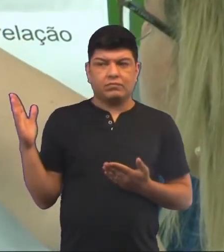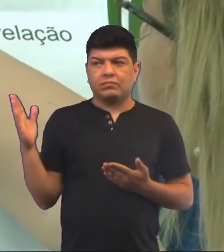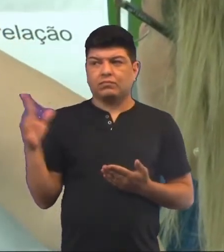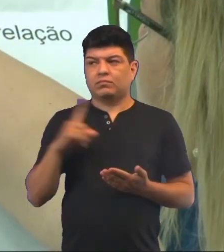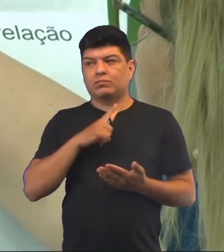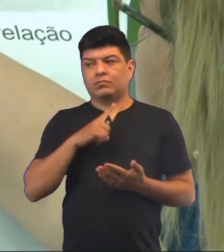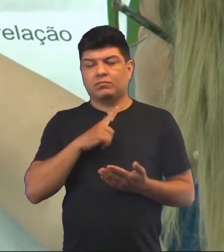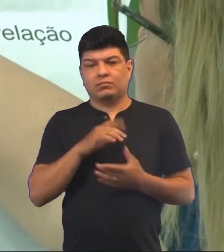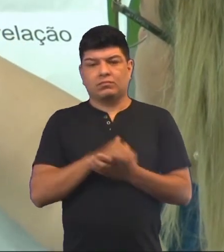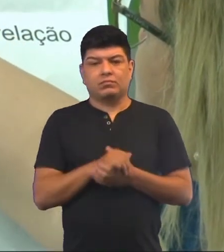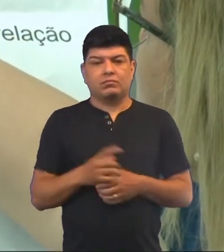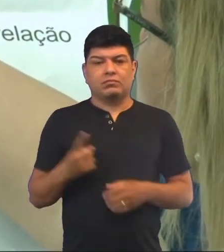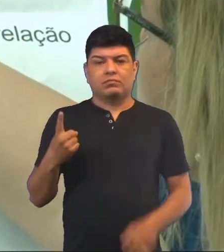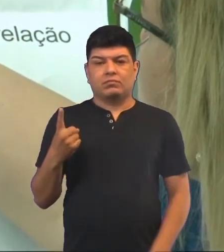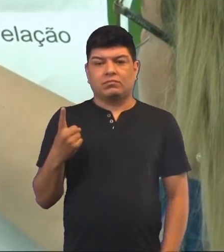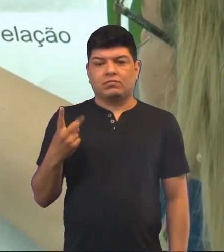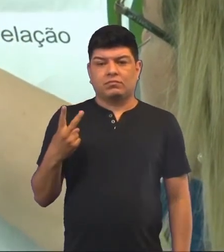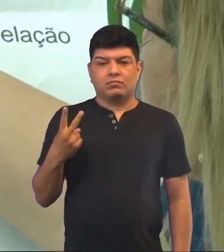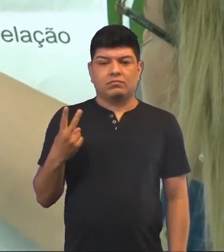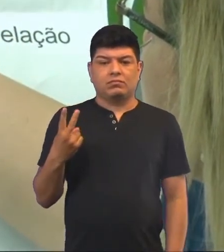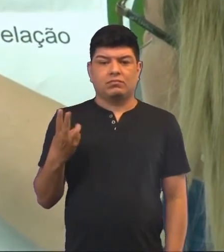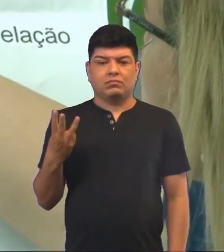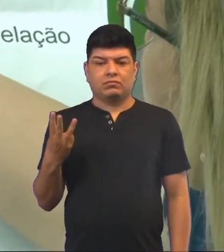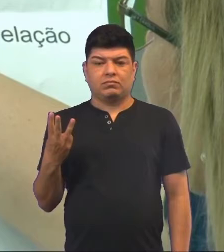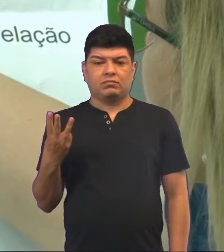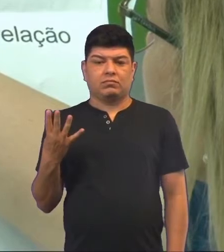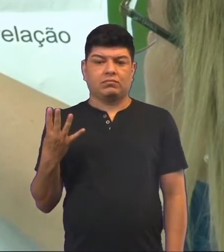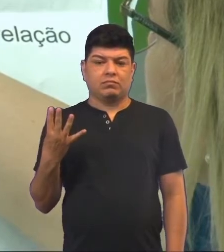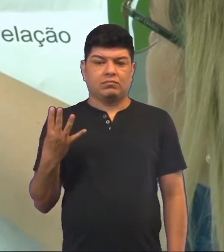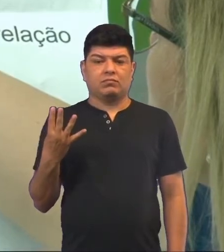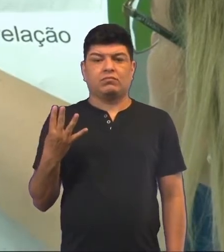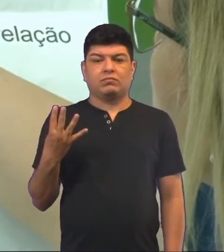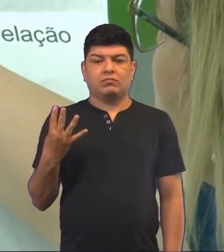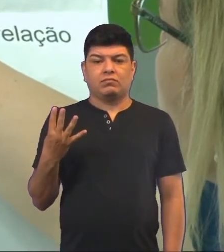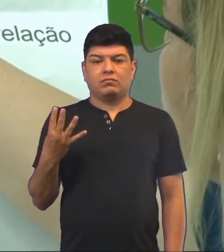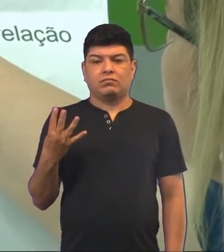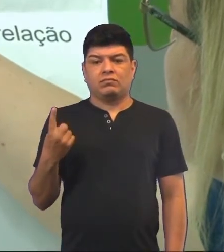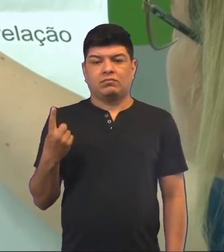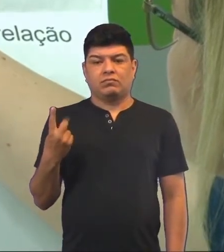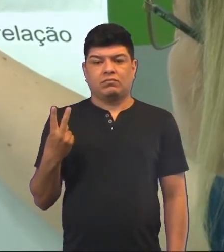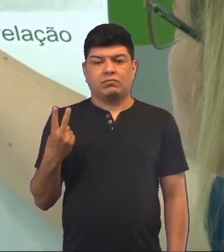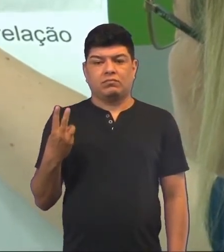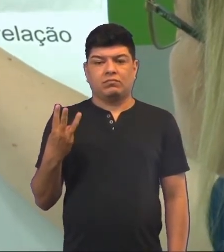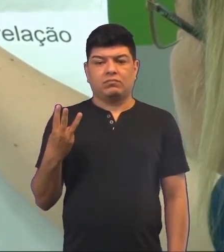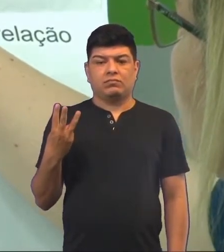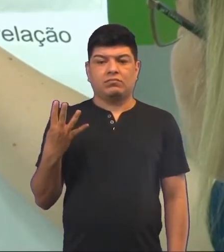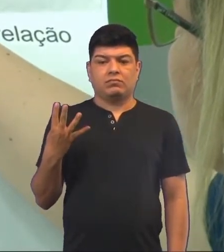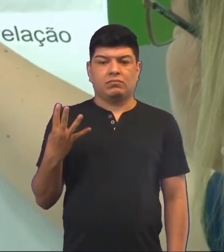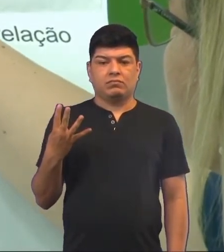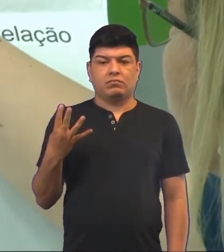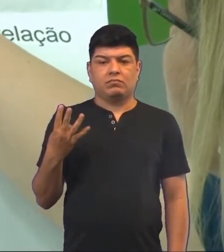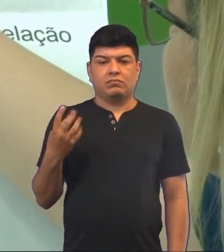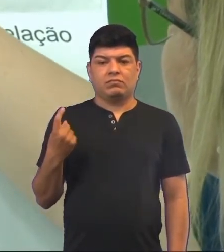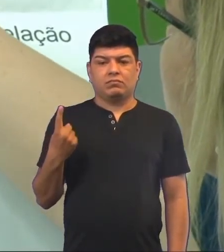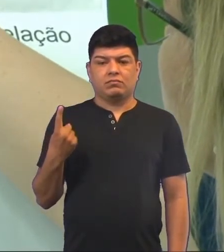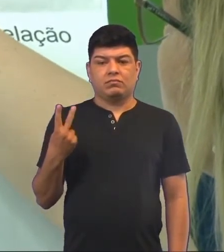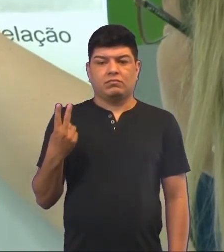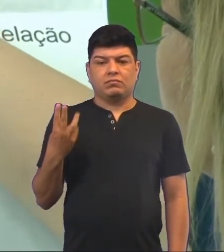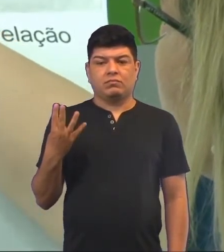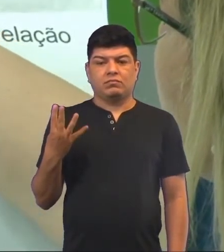eu tenho aqui 1, 2, 3, 4. 1, 2, 3, 4.